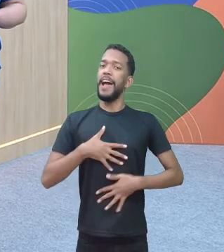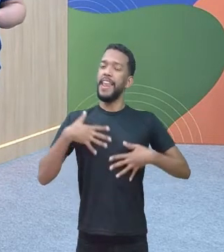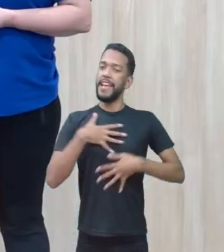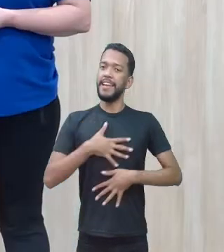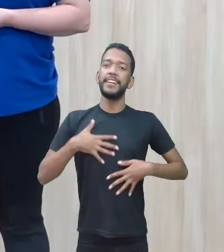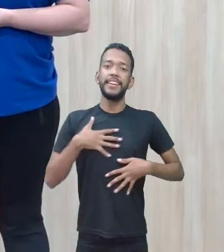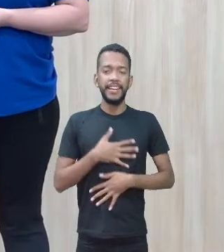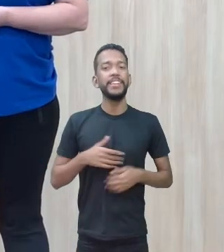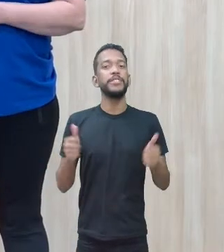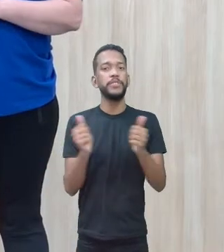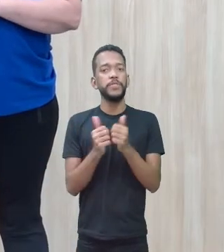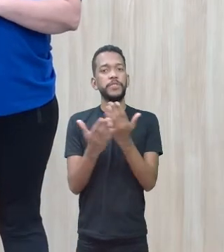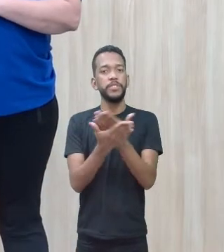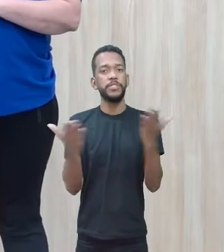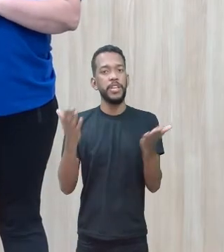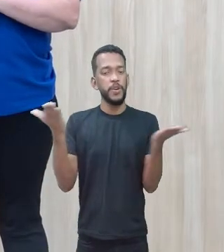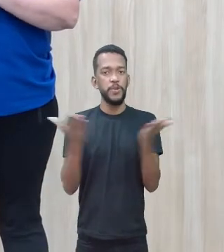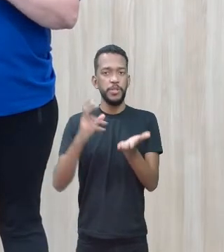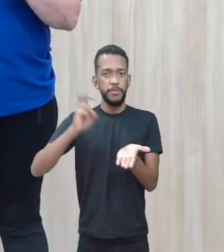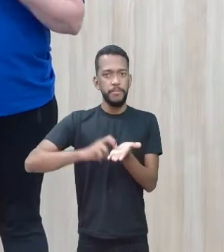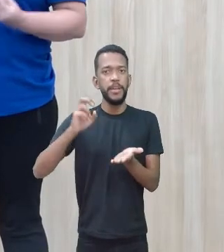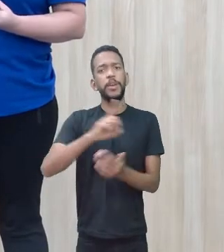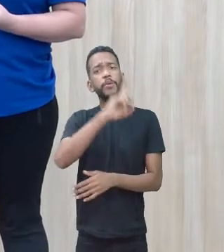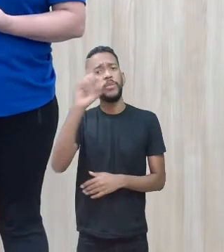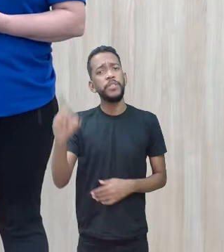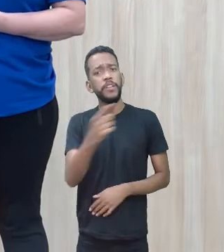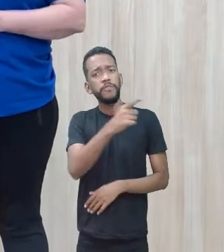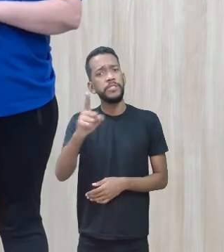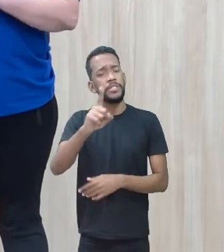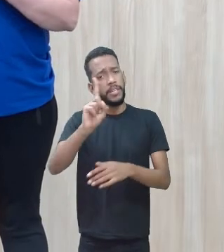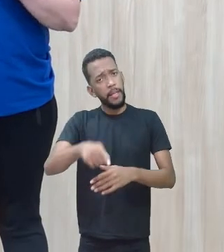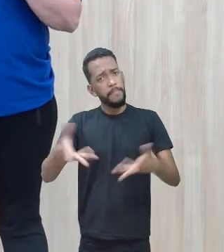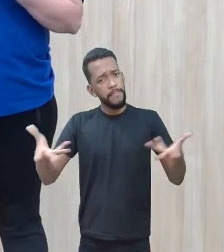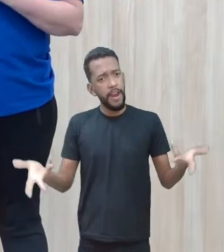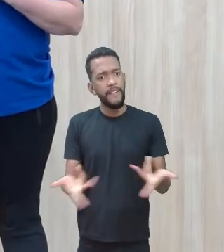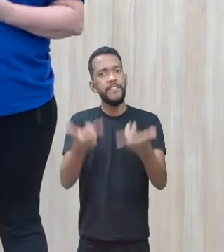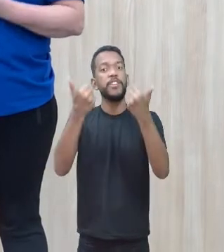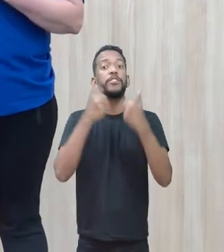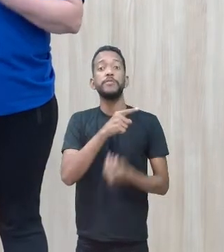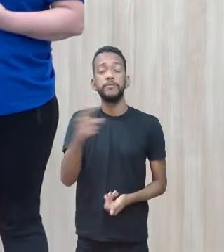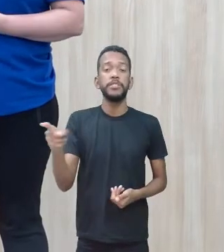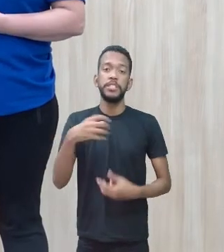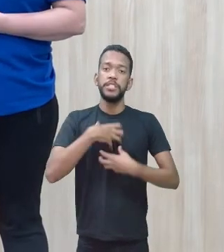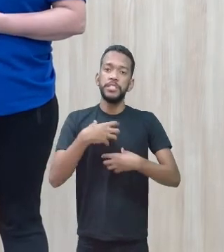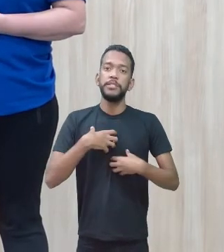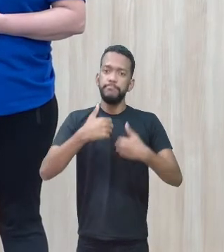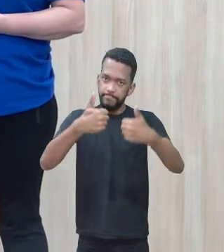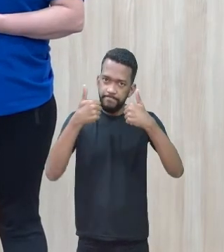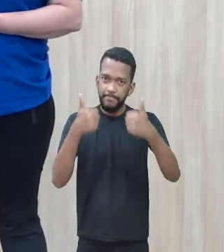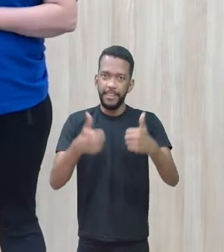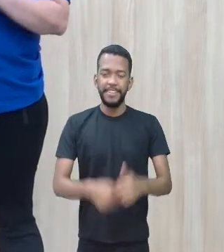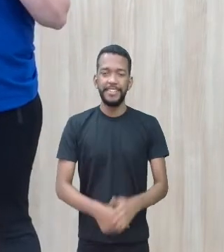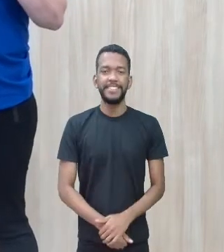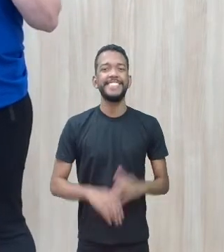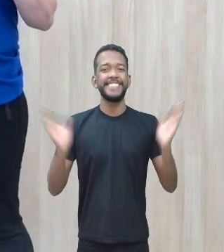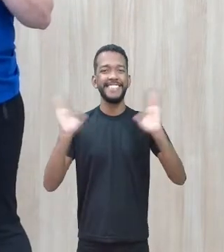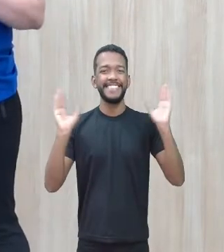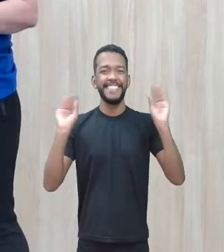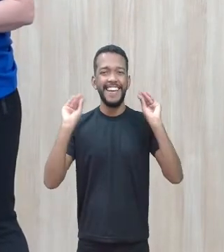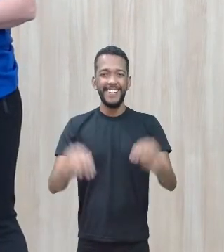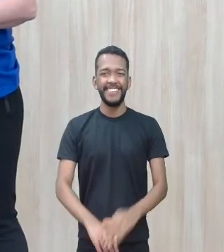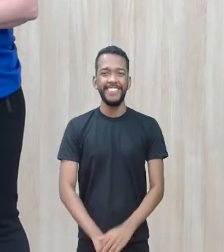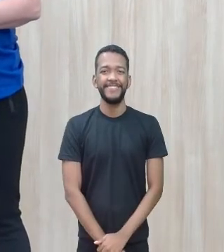vocês nessa manhã, que o dia de vocês sejam maravilhosos e que vocês estejam muito bem. Tchau!